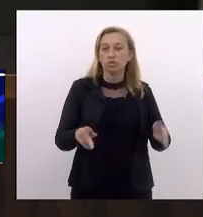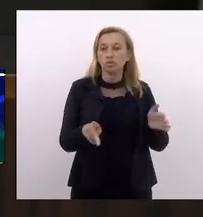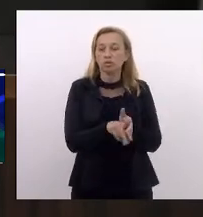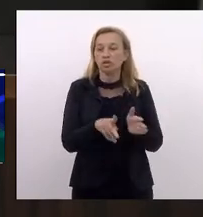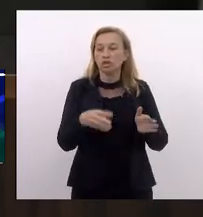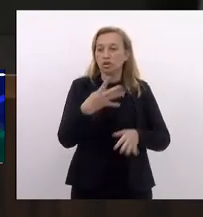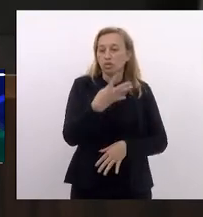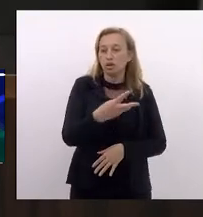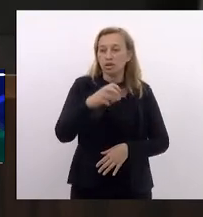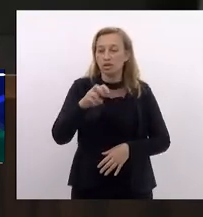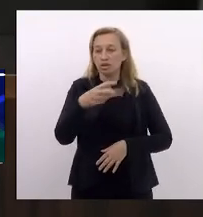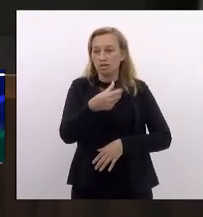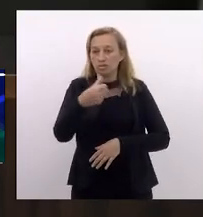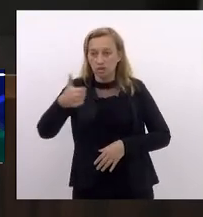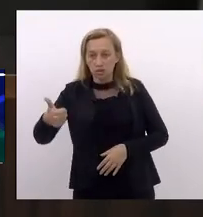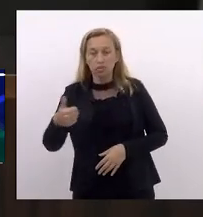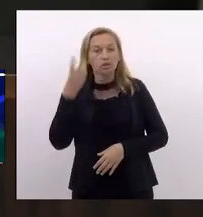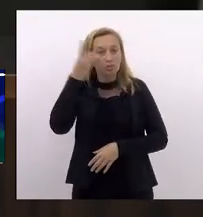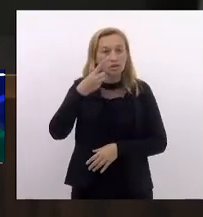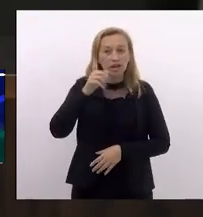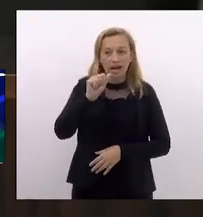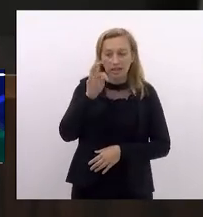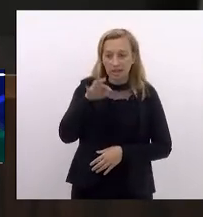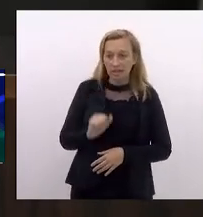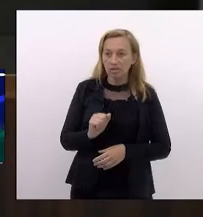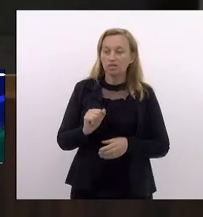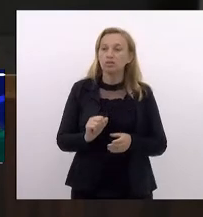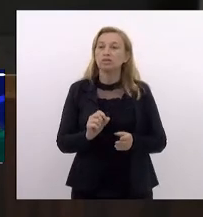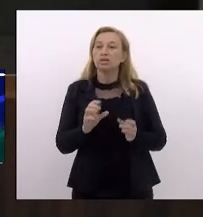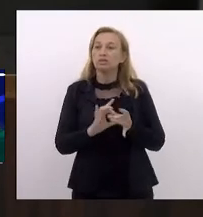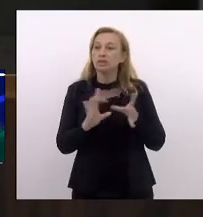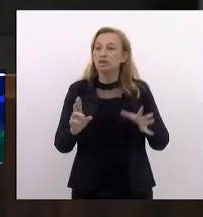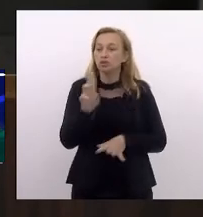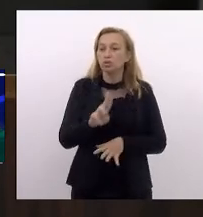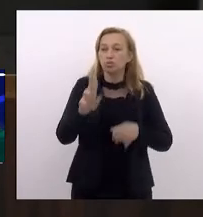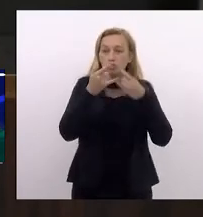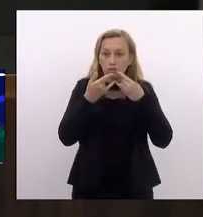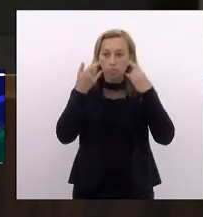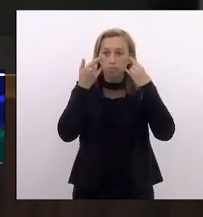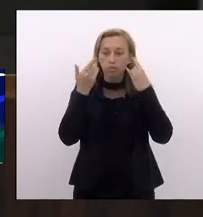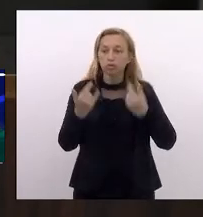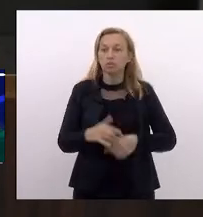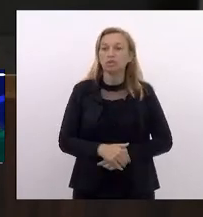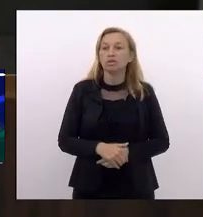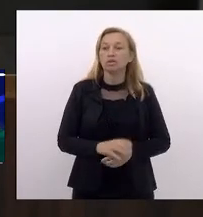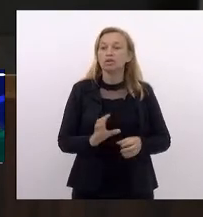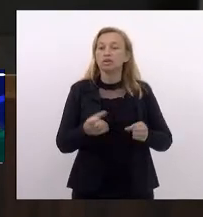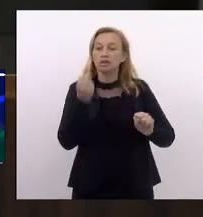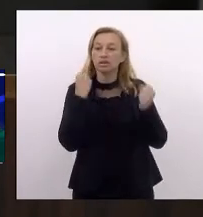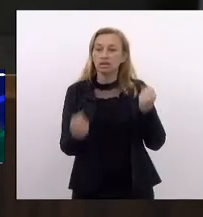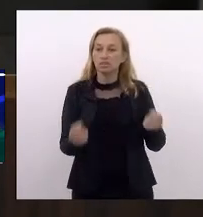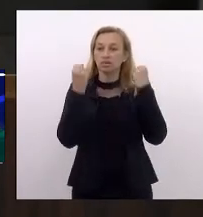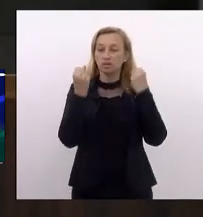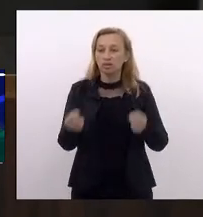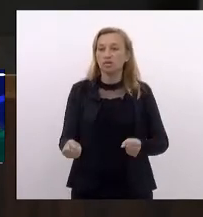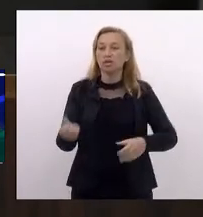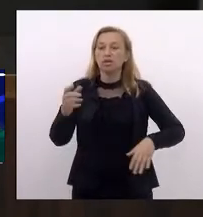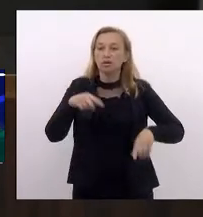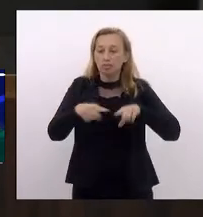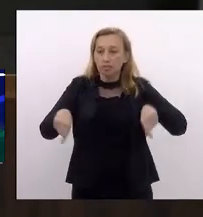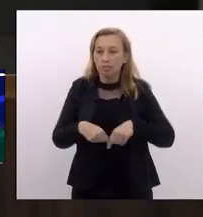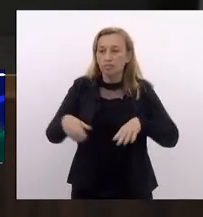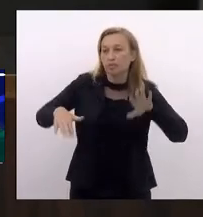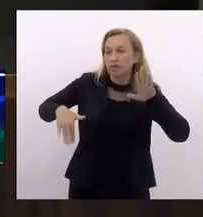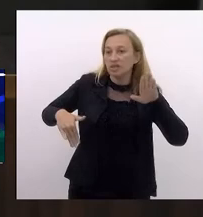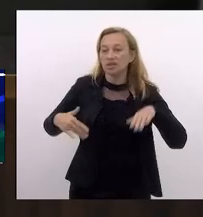projeto de lei 5145 de 21 outro Deputado Átila Nunes determina a liberação de uso de máquina facial nas academias de ginástica e piscina centro de